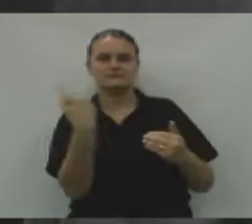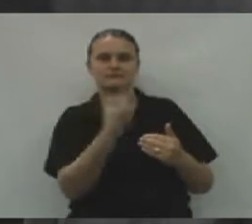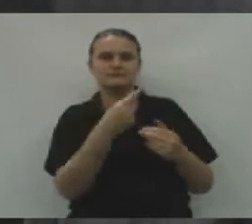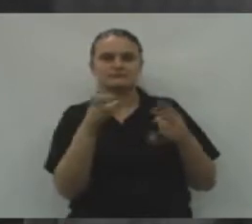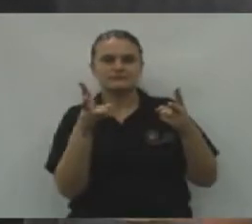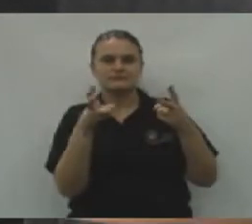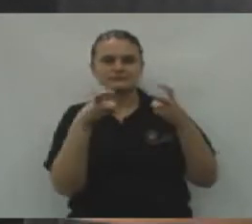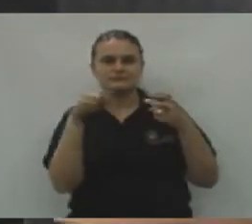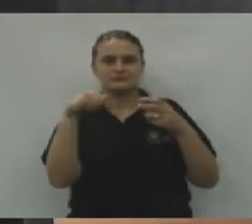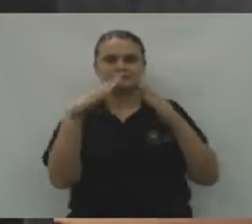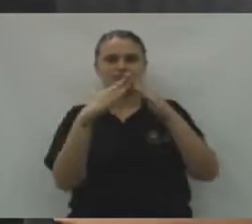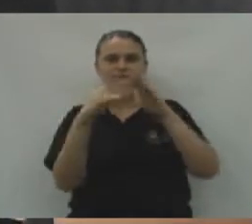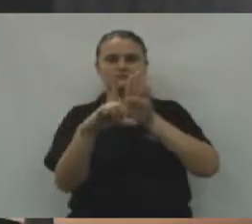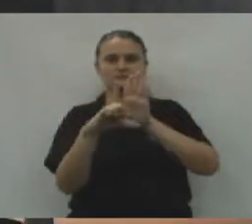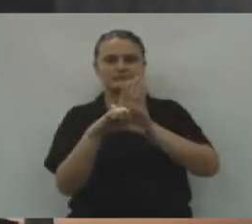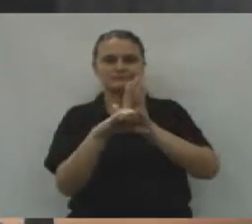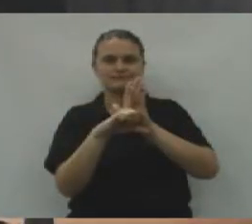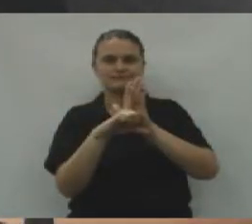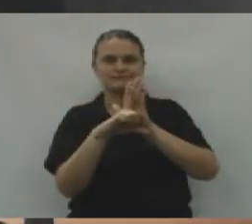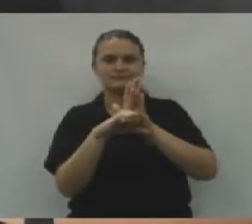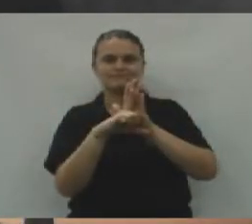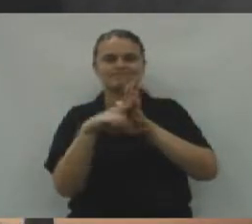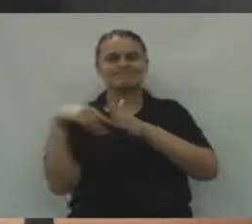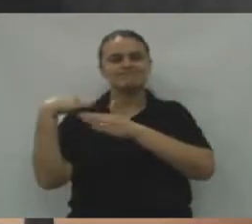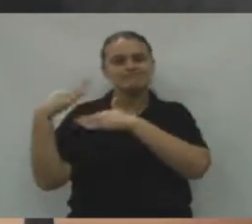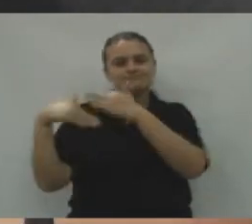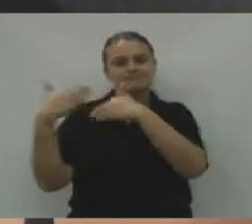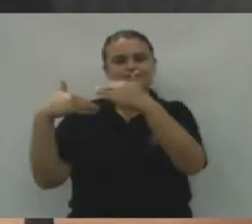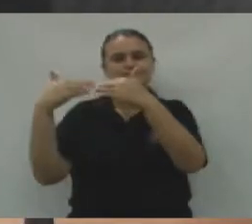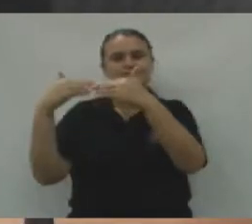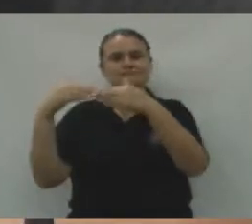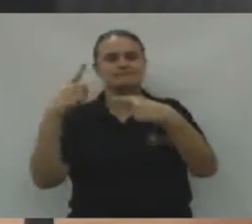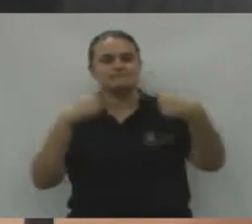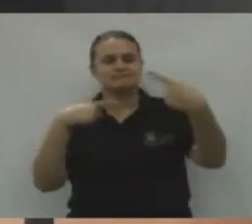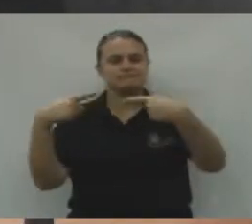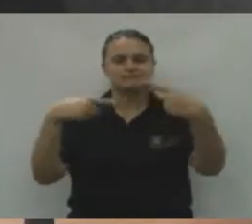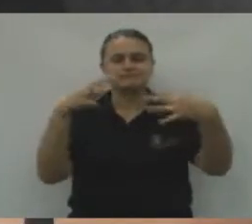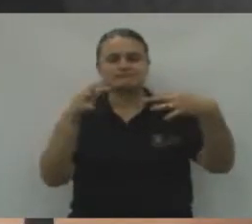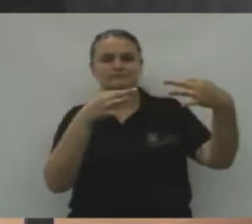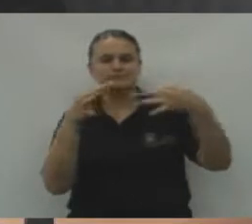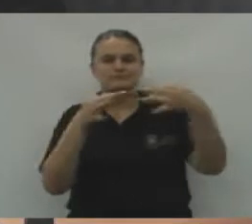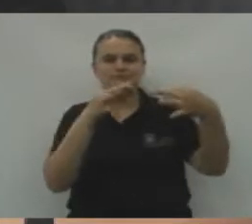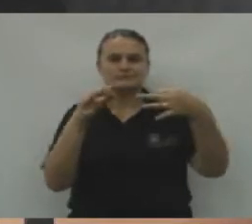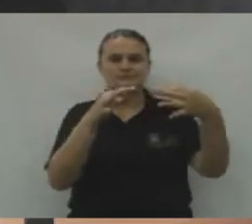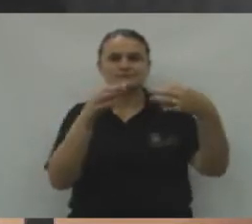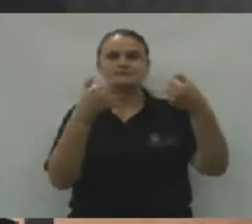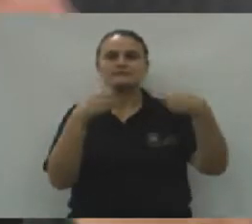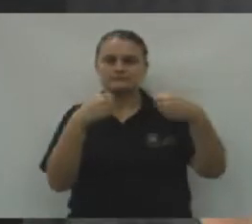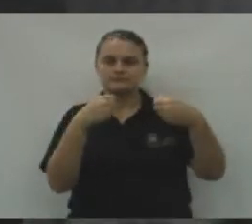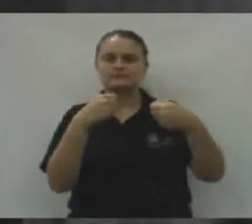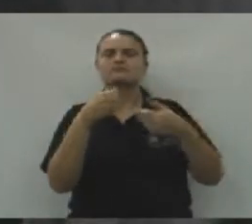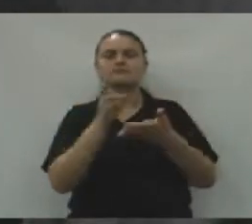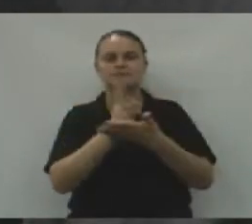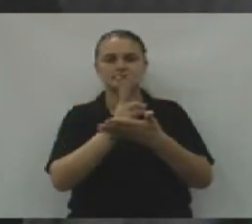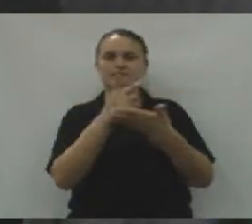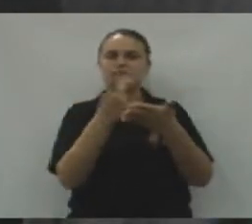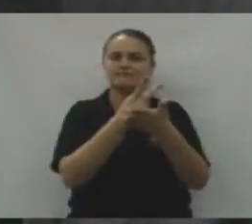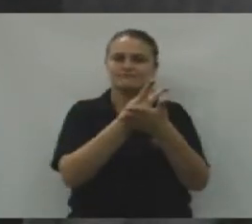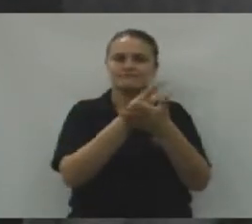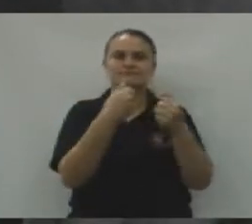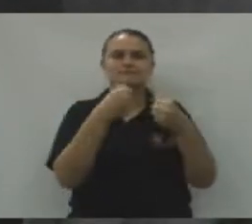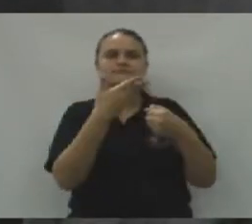perceber, nessa Casa de Leis, a evolução e, ao mesmo tempo, algumas falhas que necessitam ser corrigidas